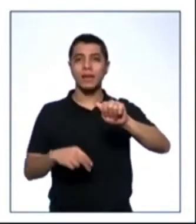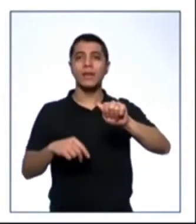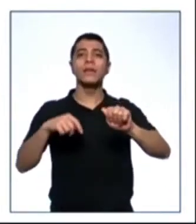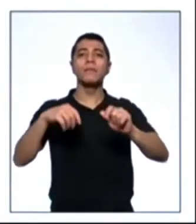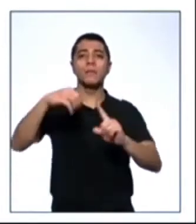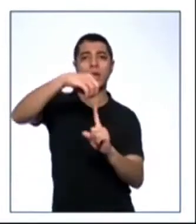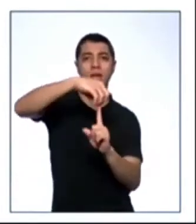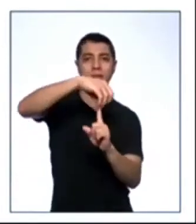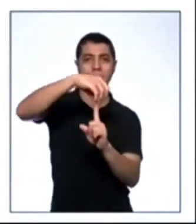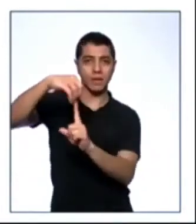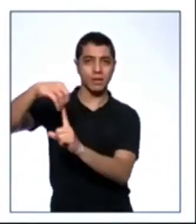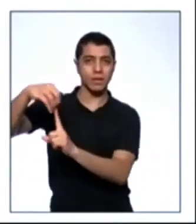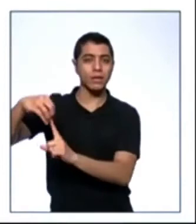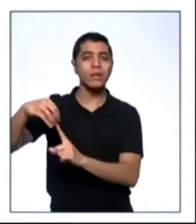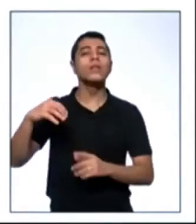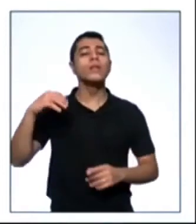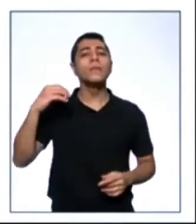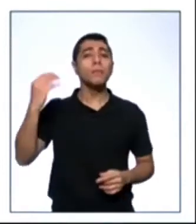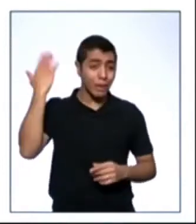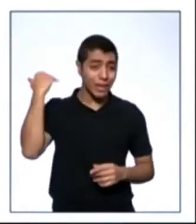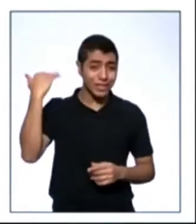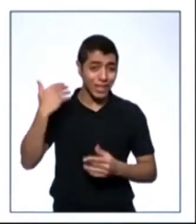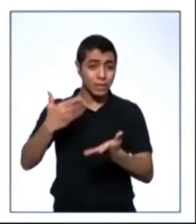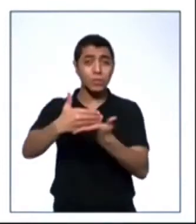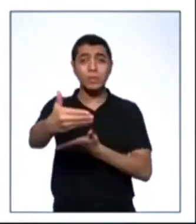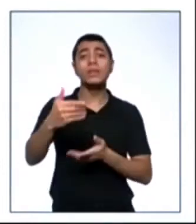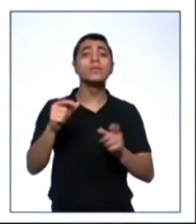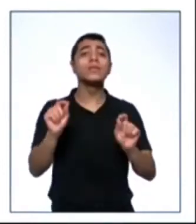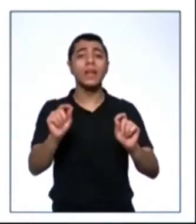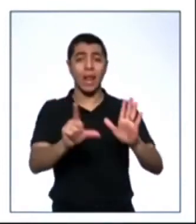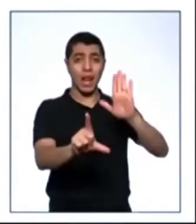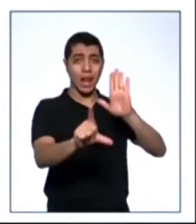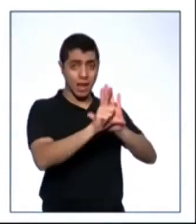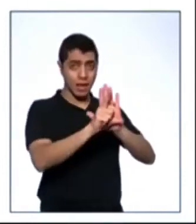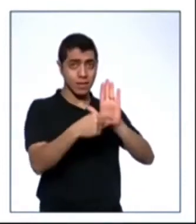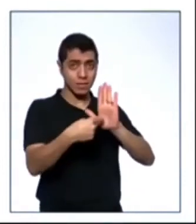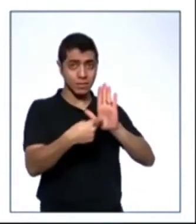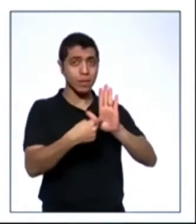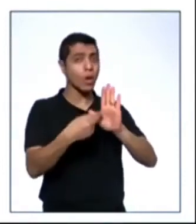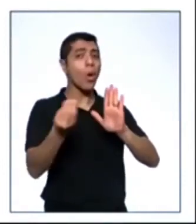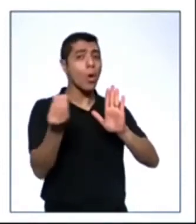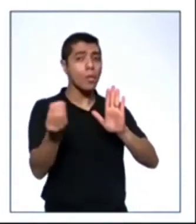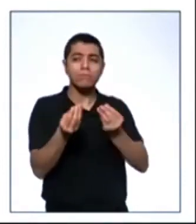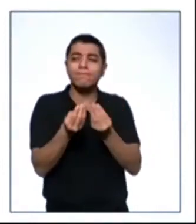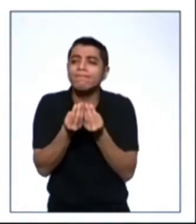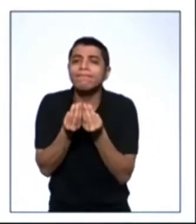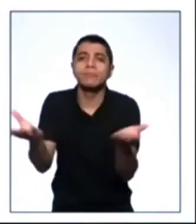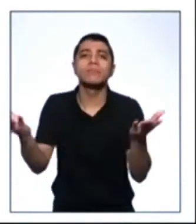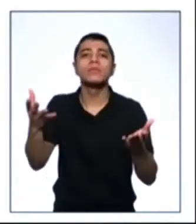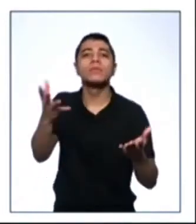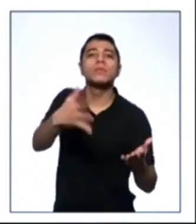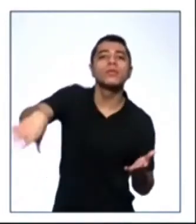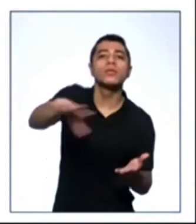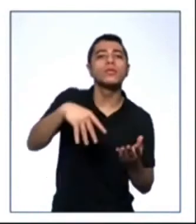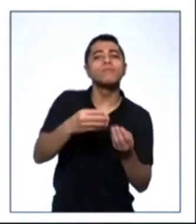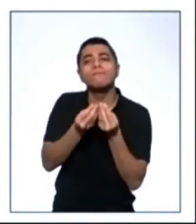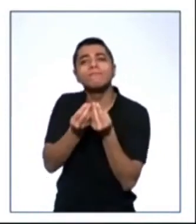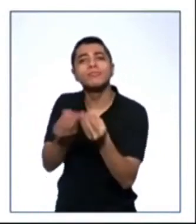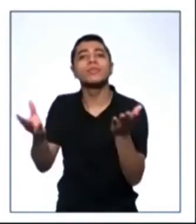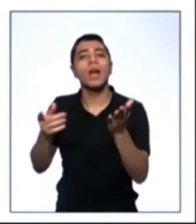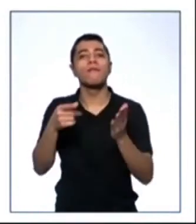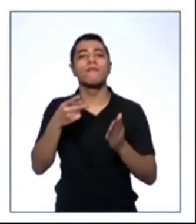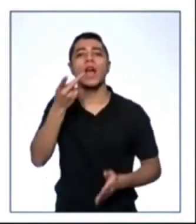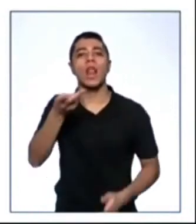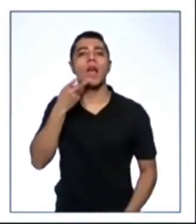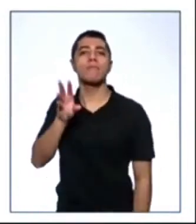leis eram transmitidas, olha só, oralmente de uma geração para outra. Galera, demorou para Roma ter lei escrita. A ausência de uma